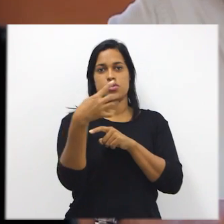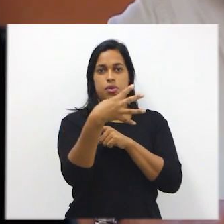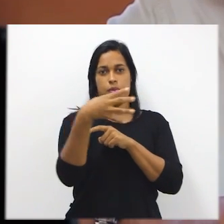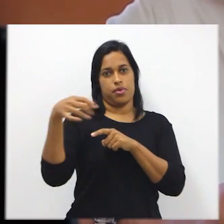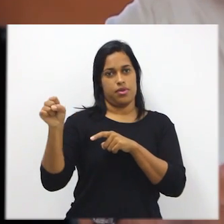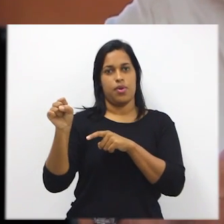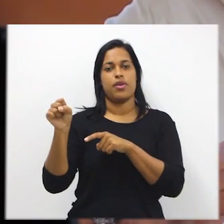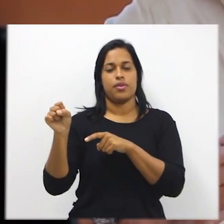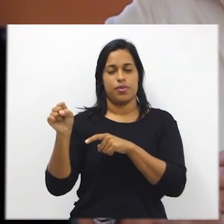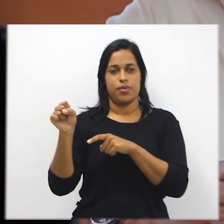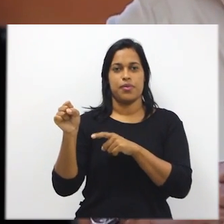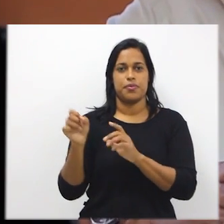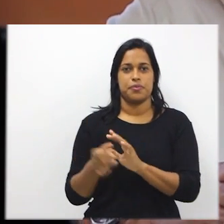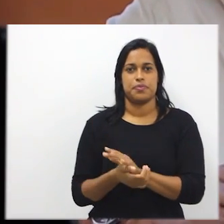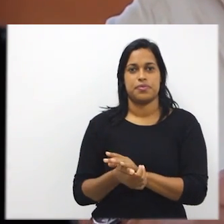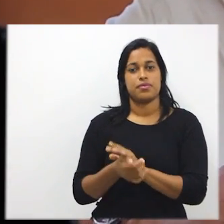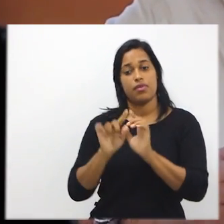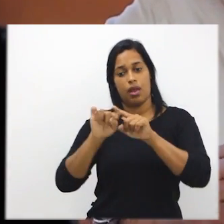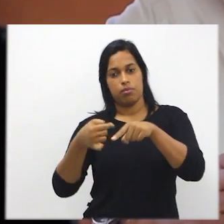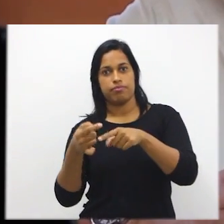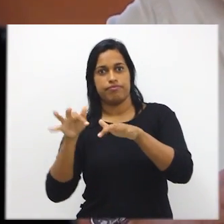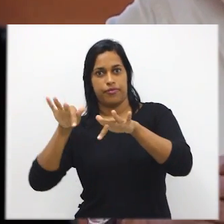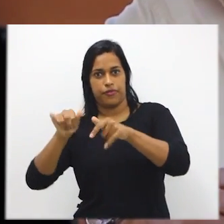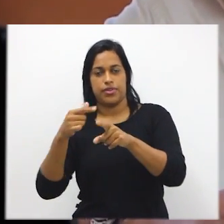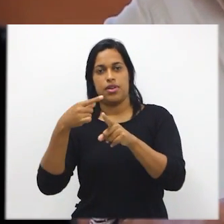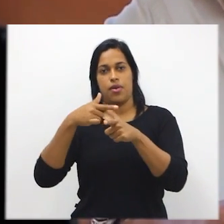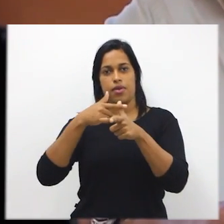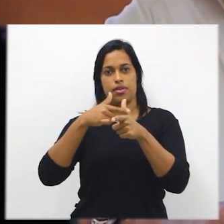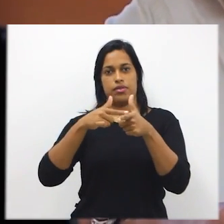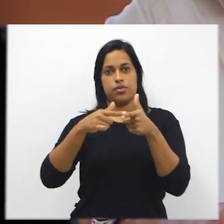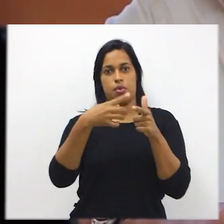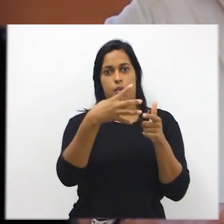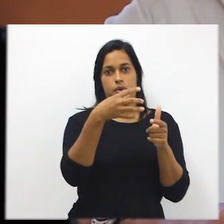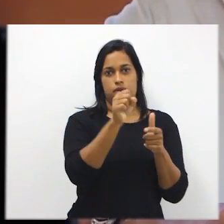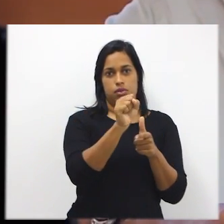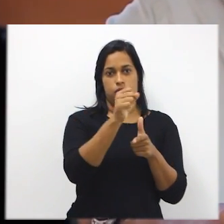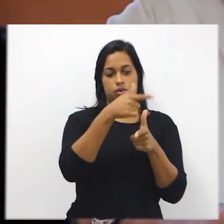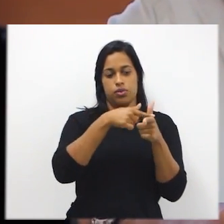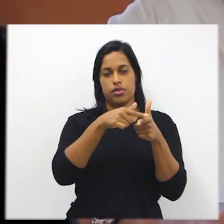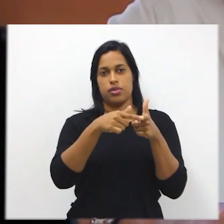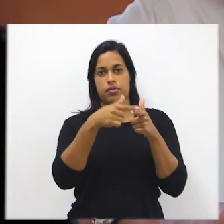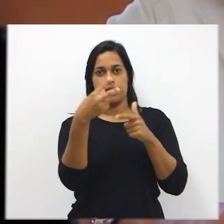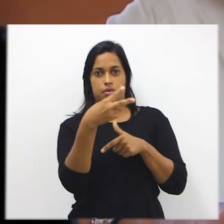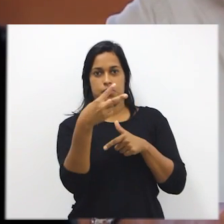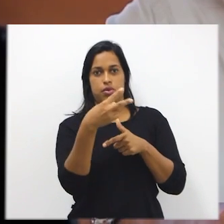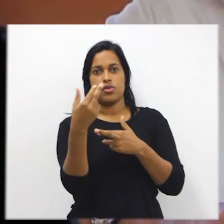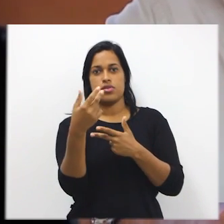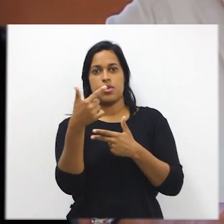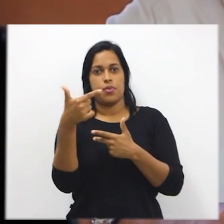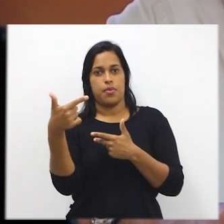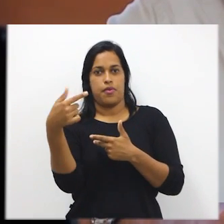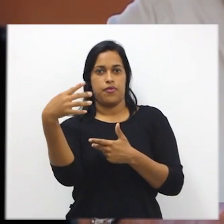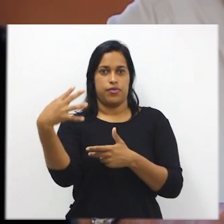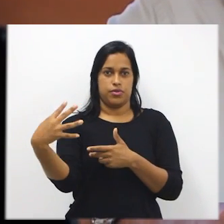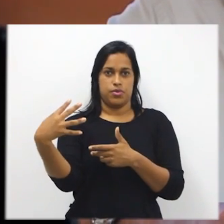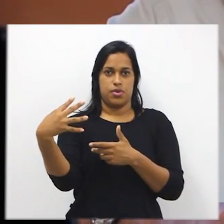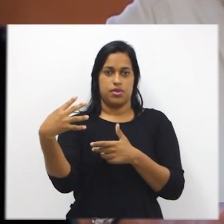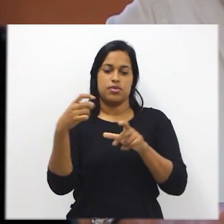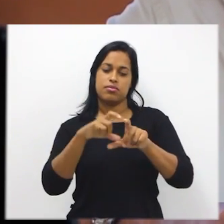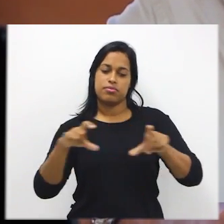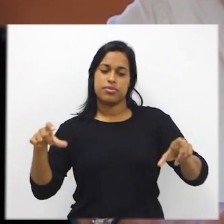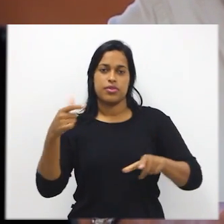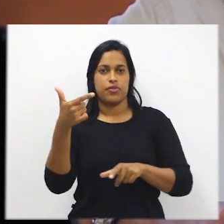48. E depois a divisão. 48 dividido por 2, 24. Então, o resultado dessa quarta expressão